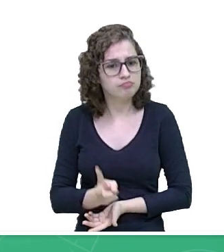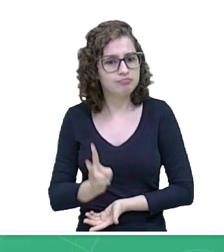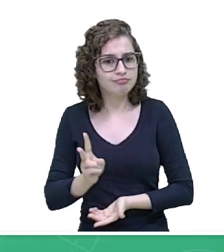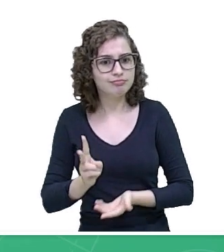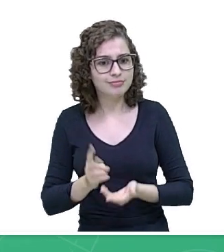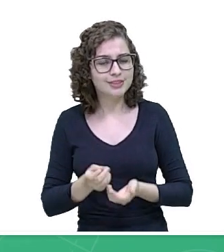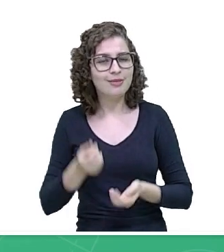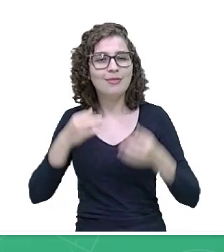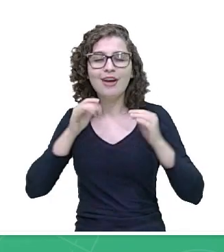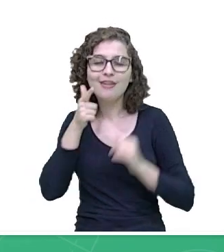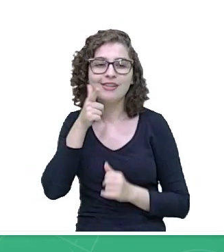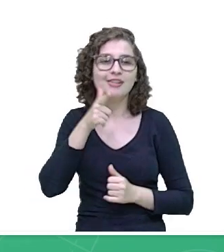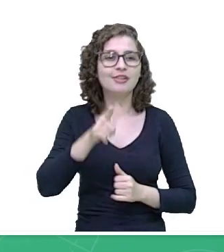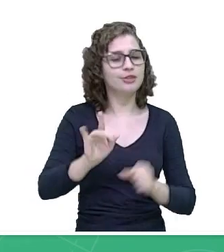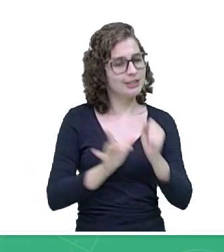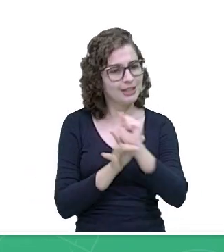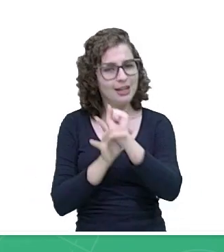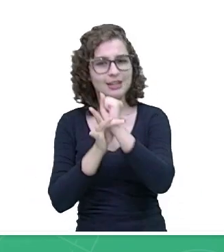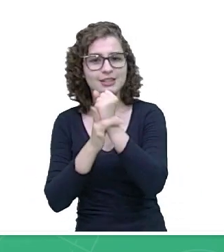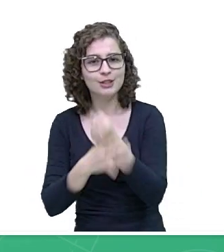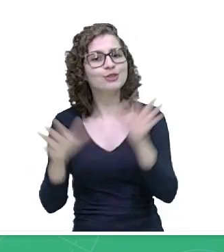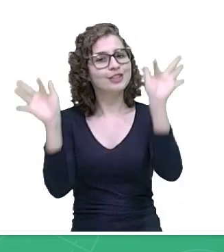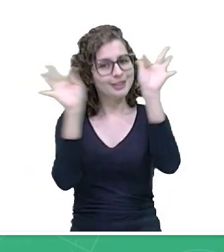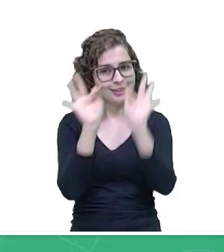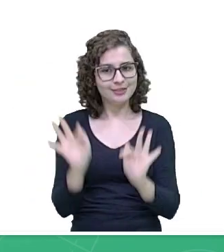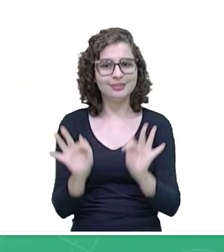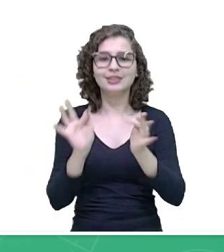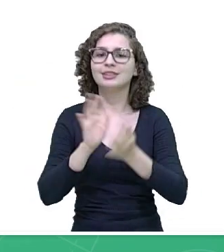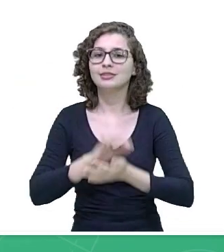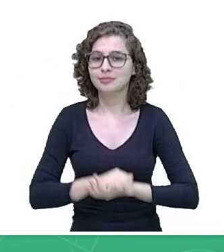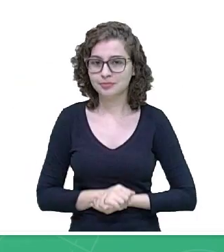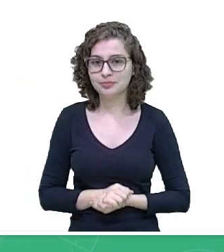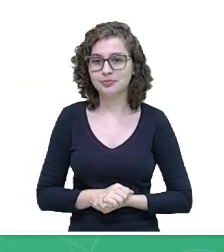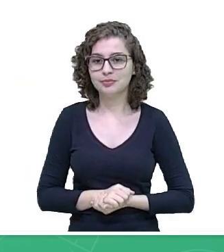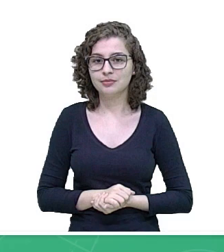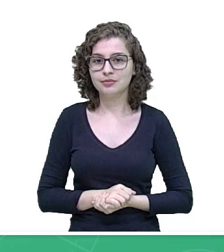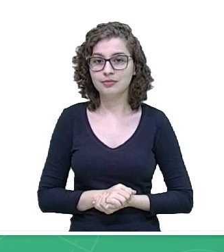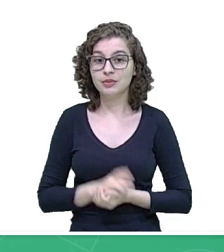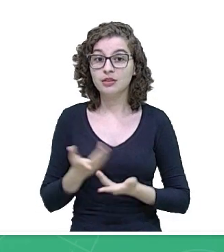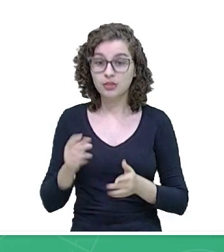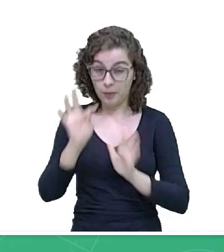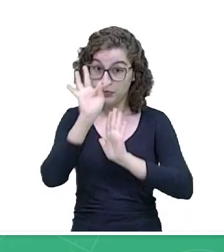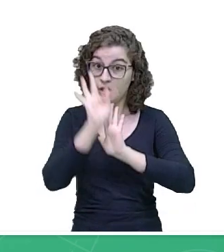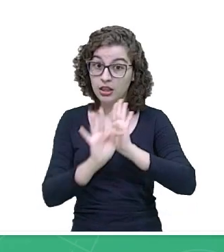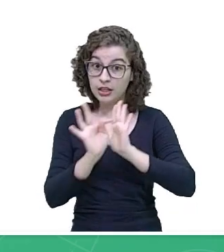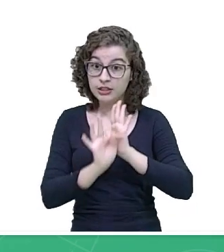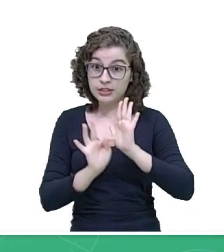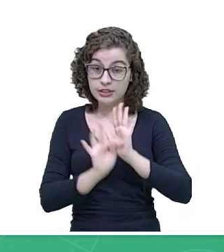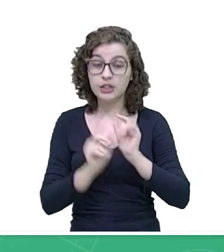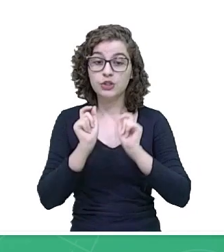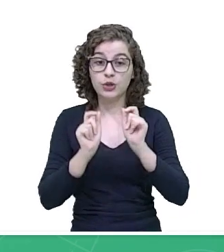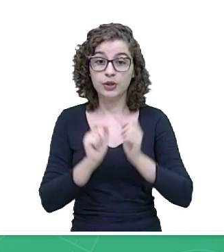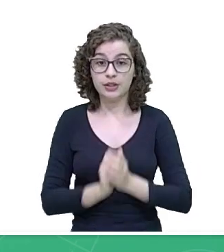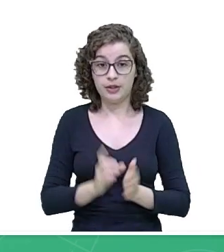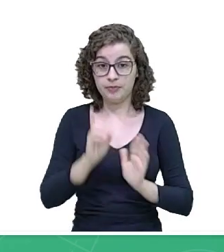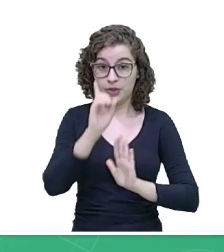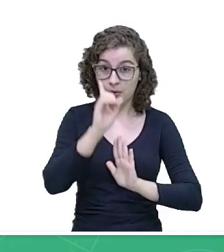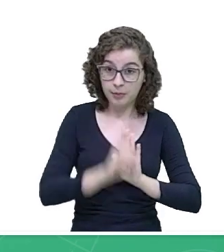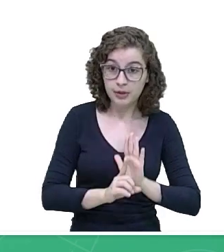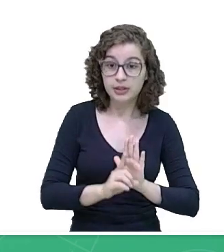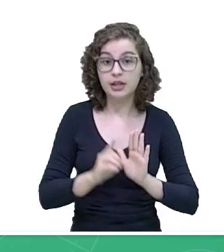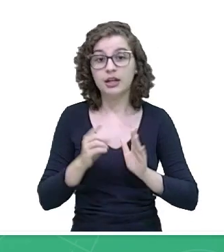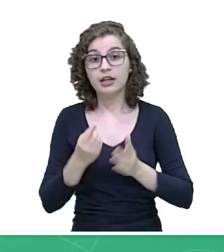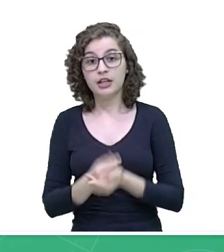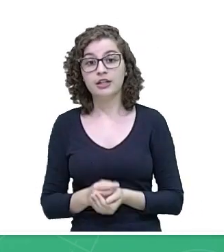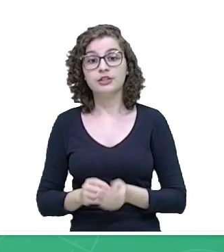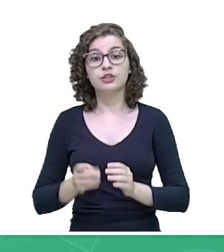de alcançar-lhe a segurança e a felicidade. O que nós acabamos de ler nada mais é do que um trecho da Declaração de Independência dos Estados